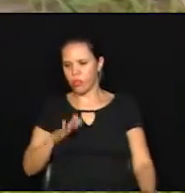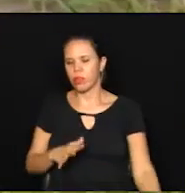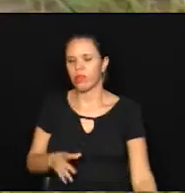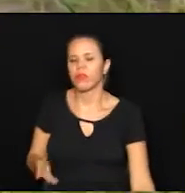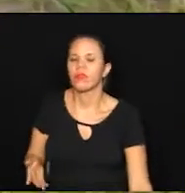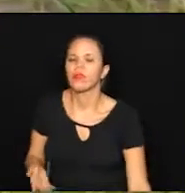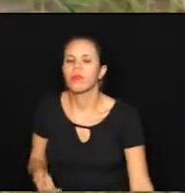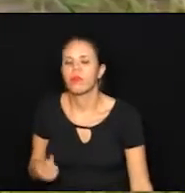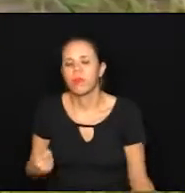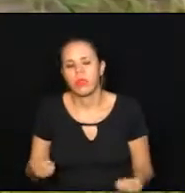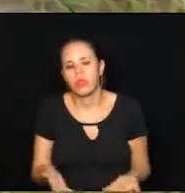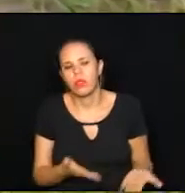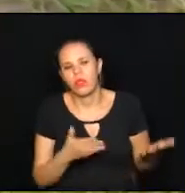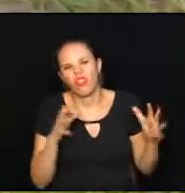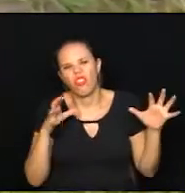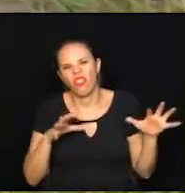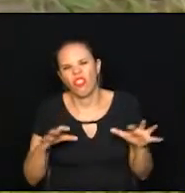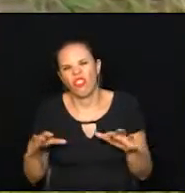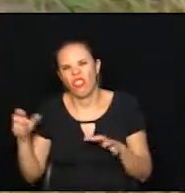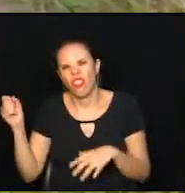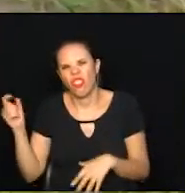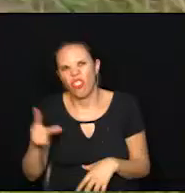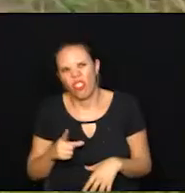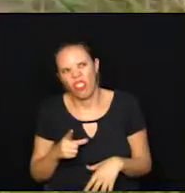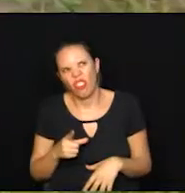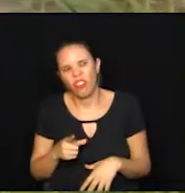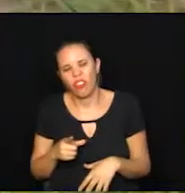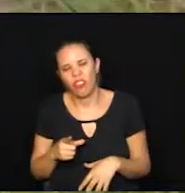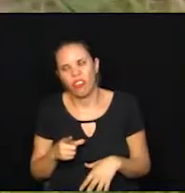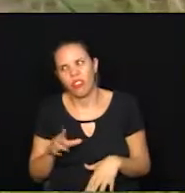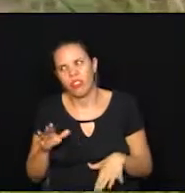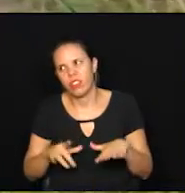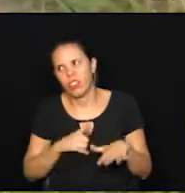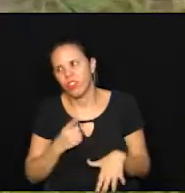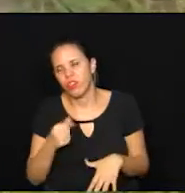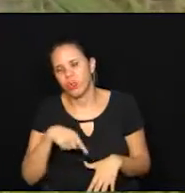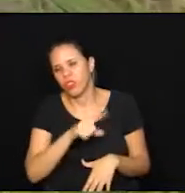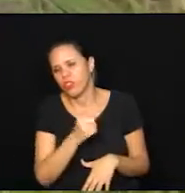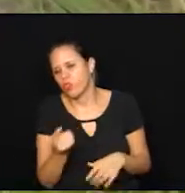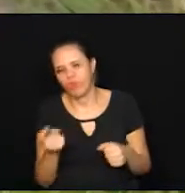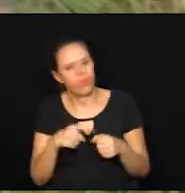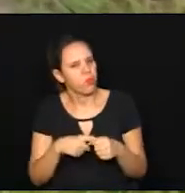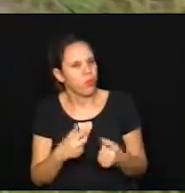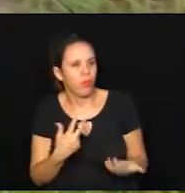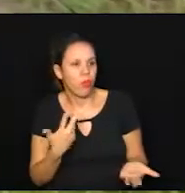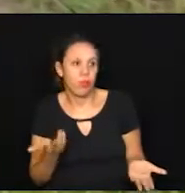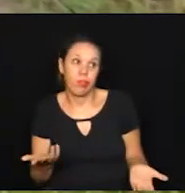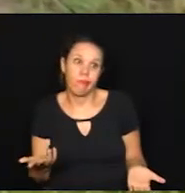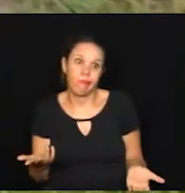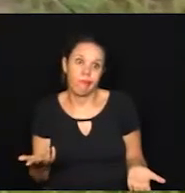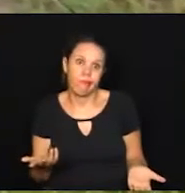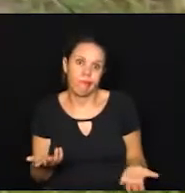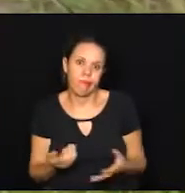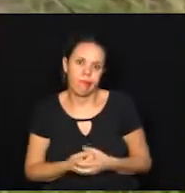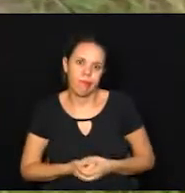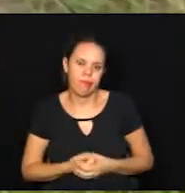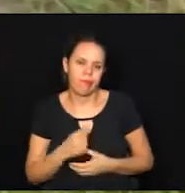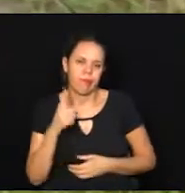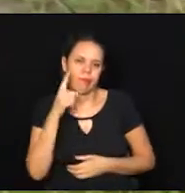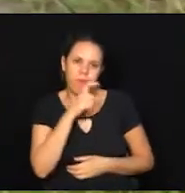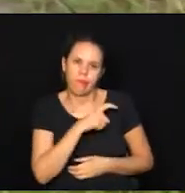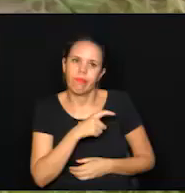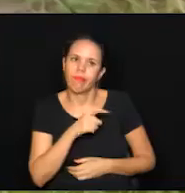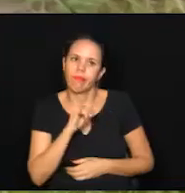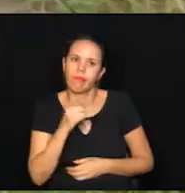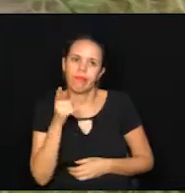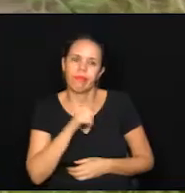estar levando. Aí tem chuva, sol, quente. Aí, às vezes você tem um dinheiro para ir, não tem um dinheiro para voltar, você entendeu? Aí fica difícil. E